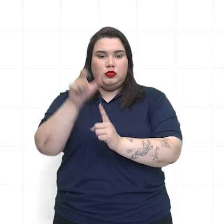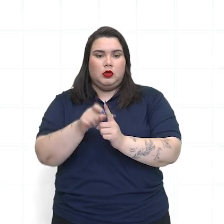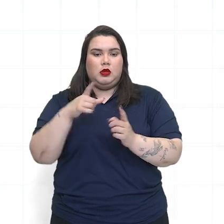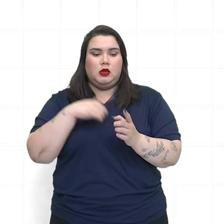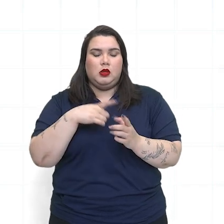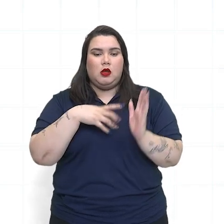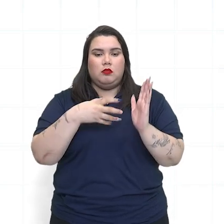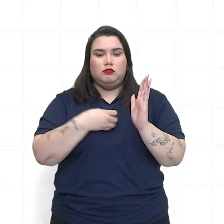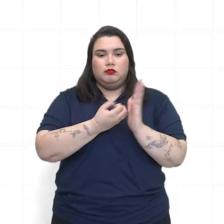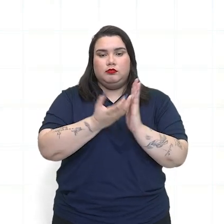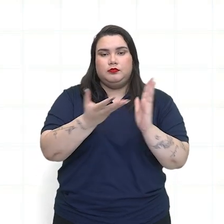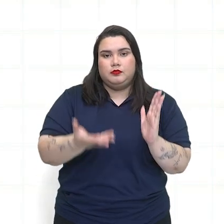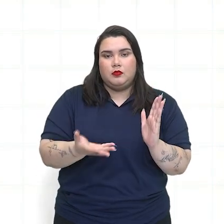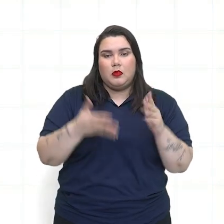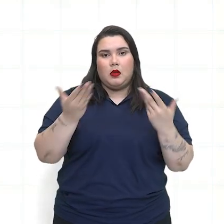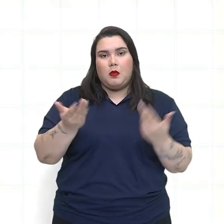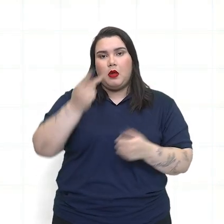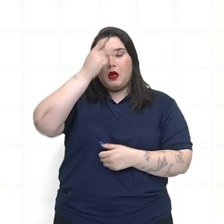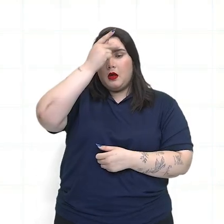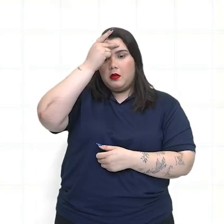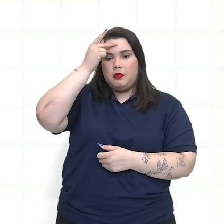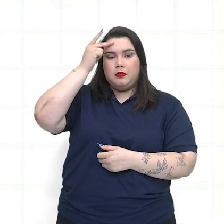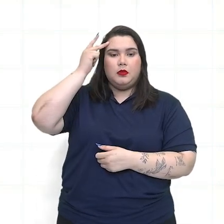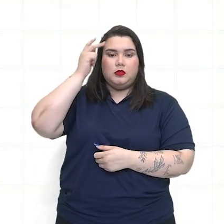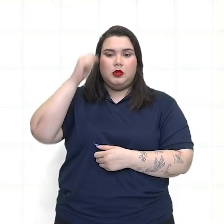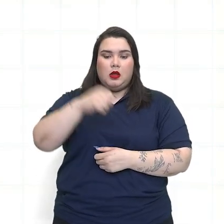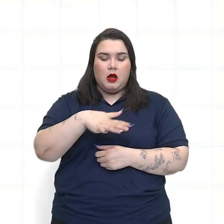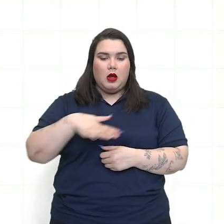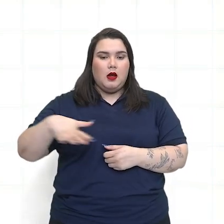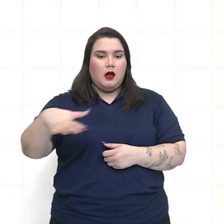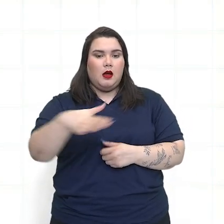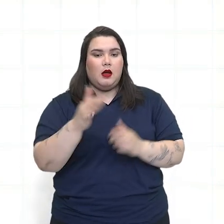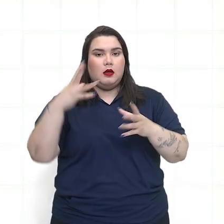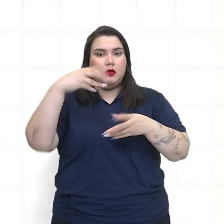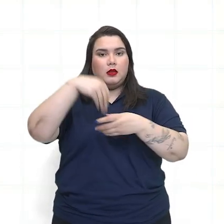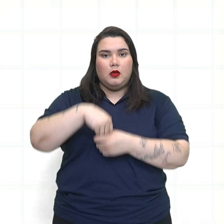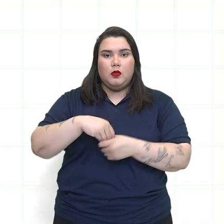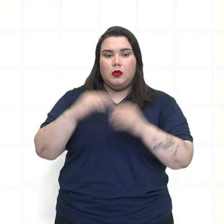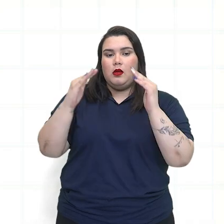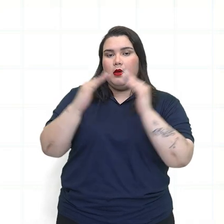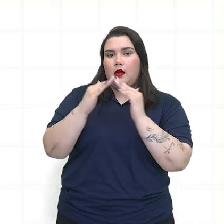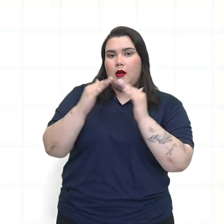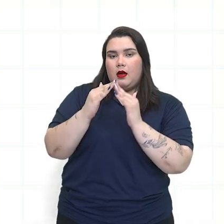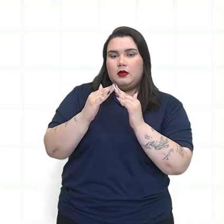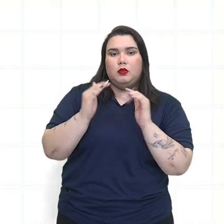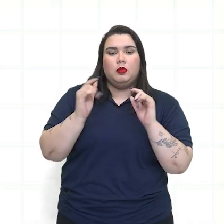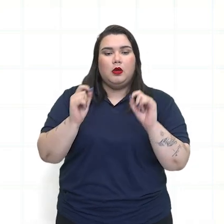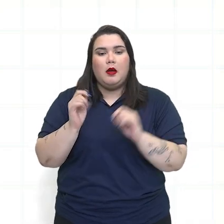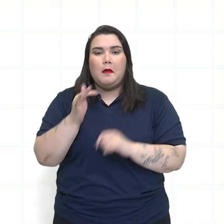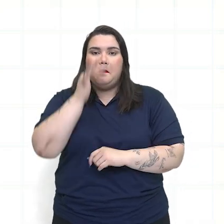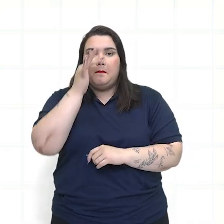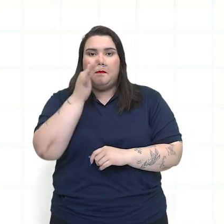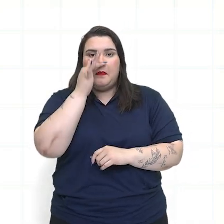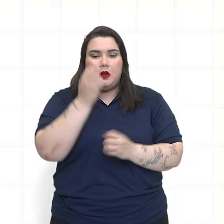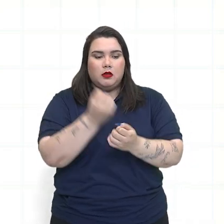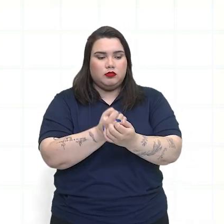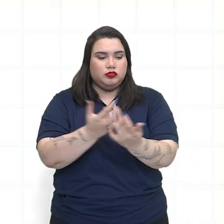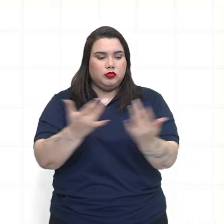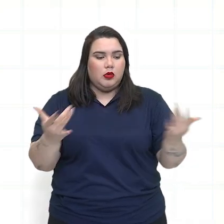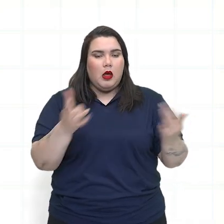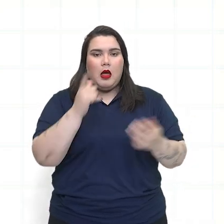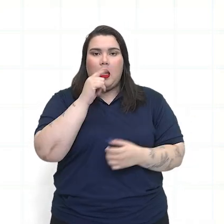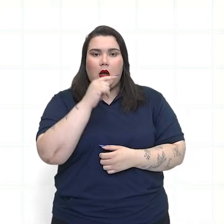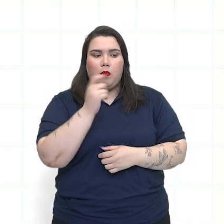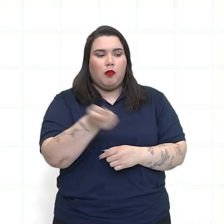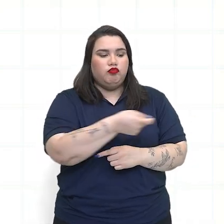espaço doméstico, viu? Ela está num espaço doméstico, o que ela está fazendo? Regando as